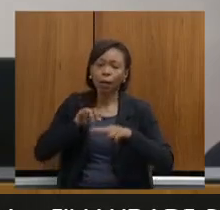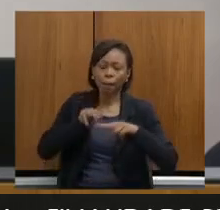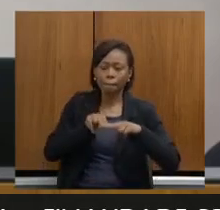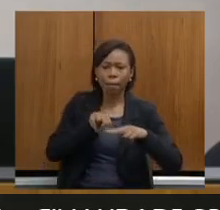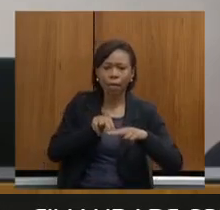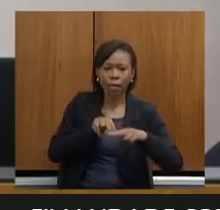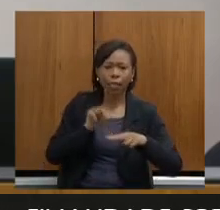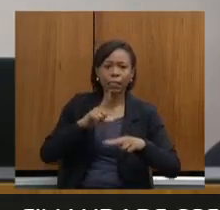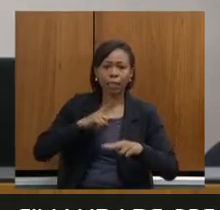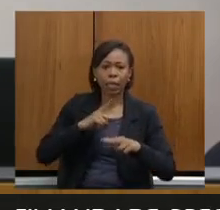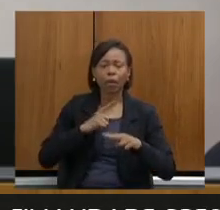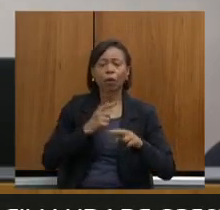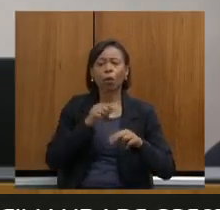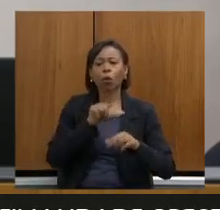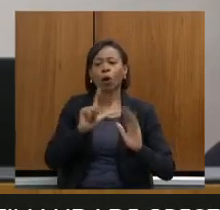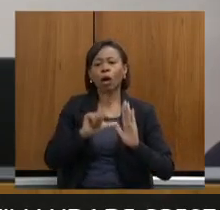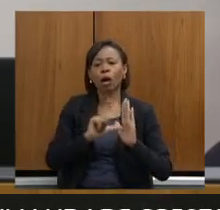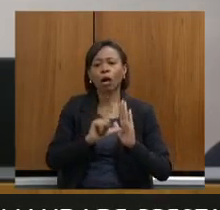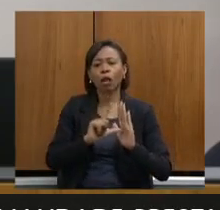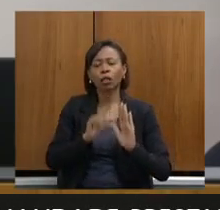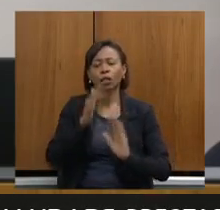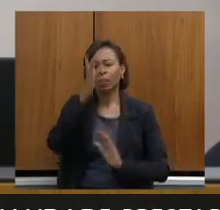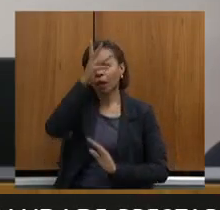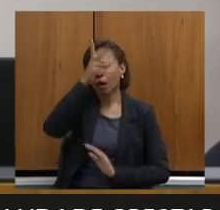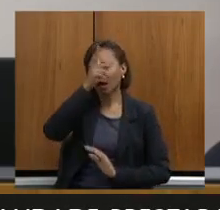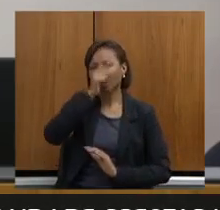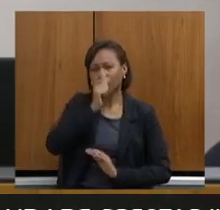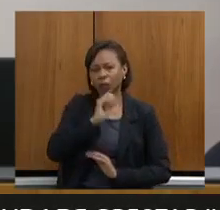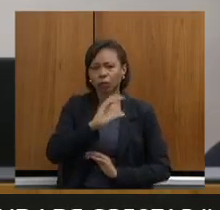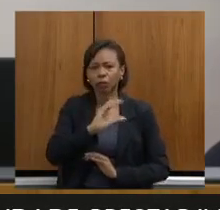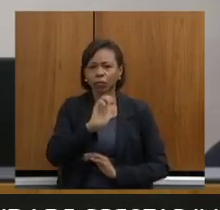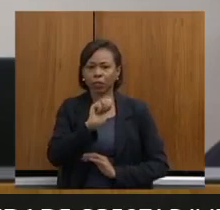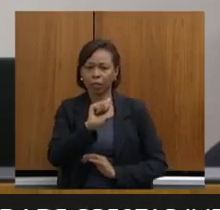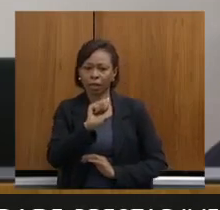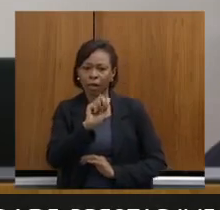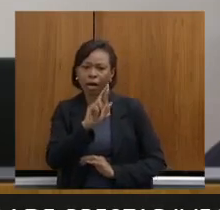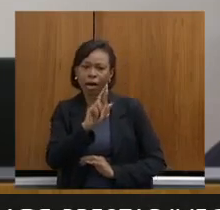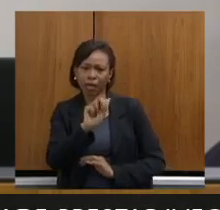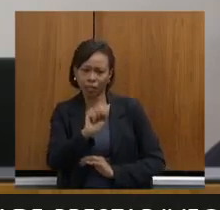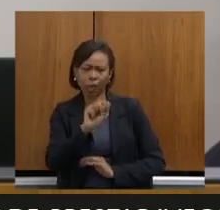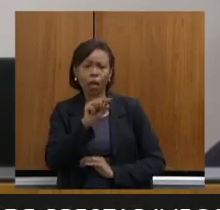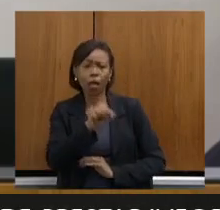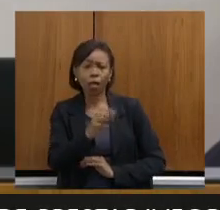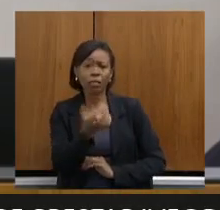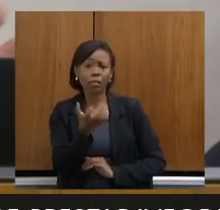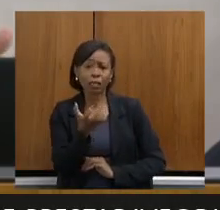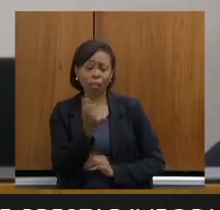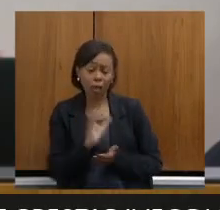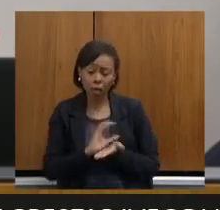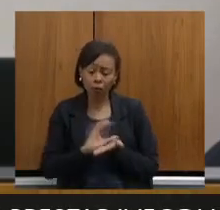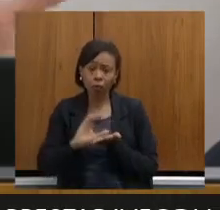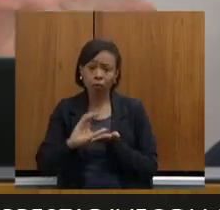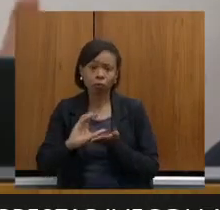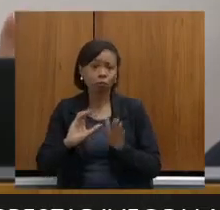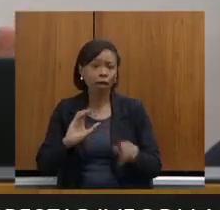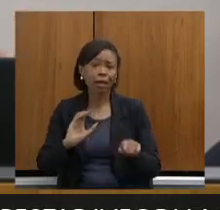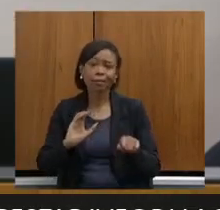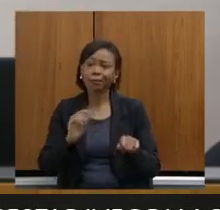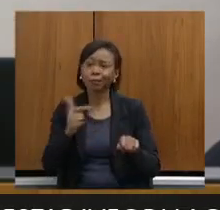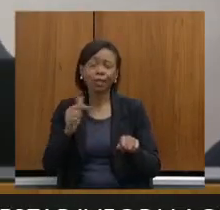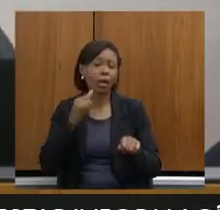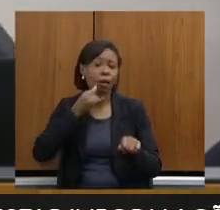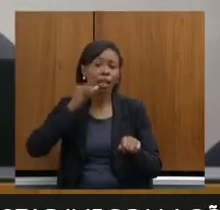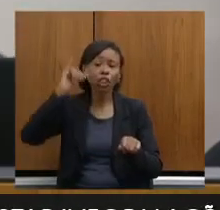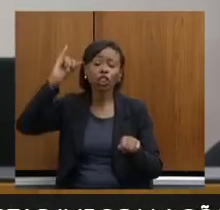que é o Seara queria fazer um investimento mas ele não tem como melhorar alergia do